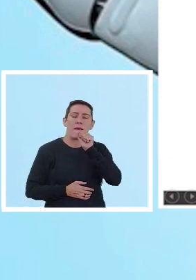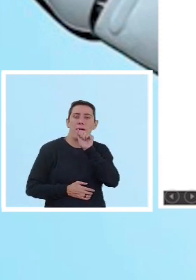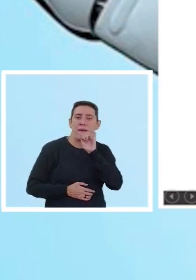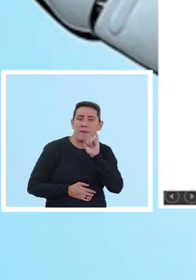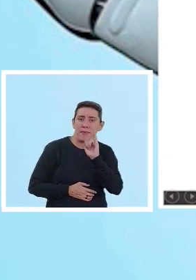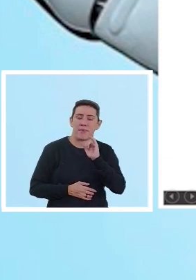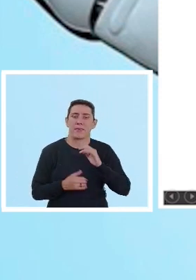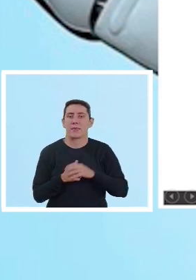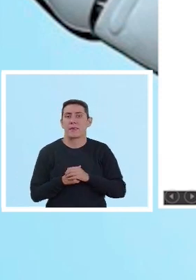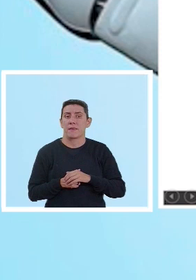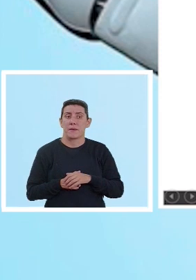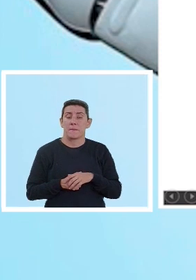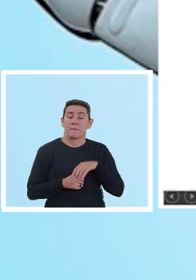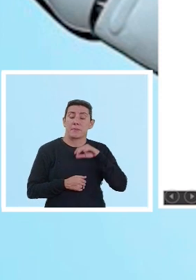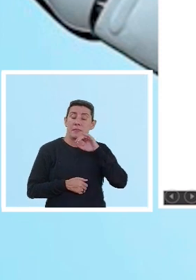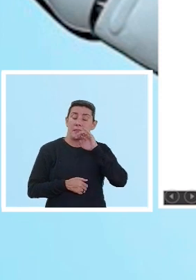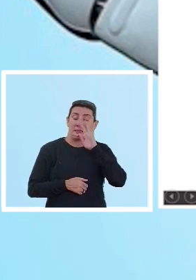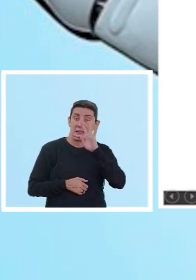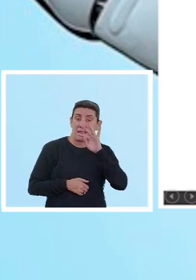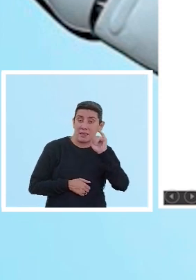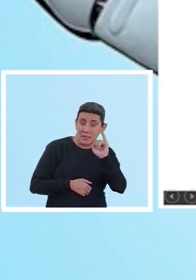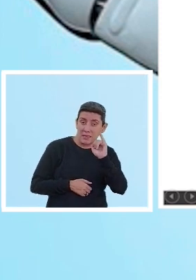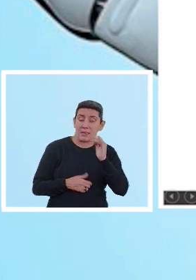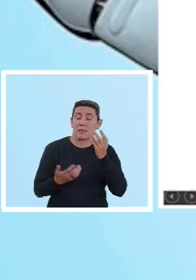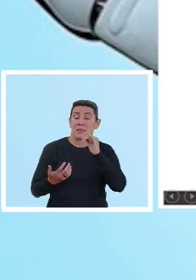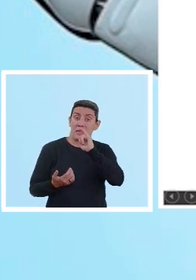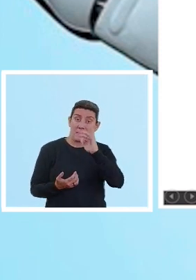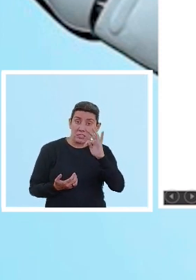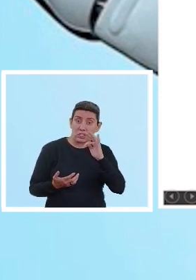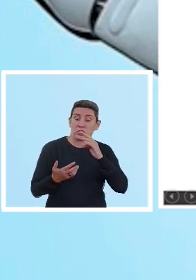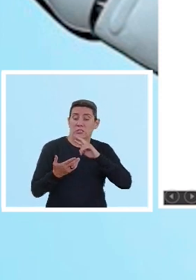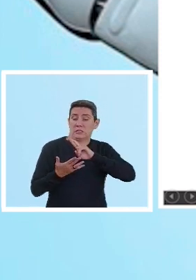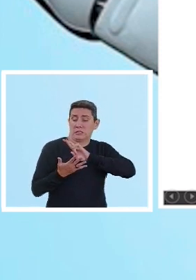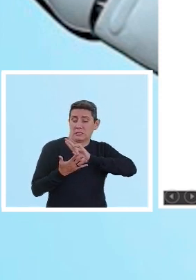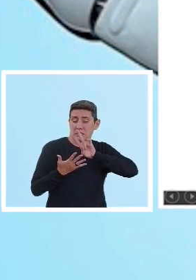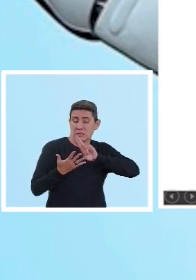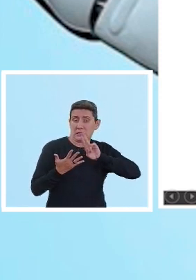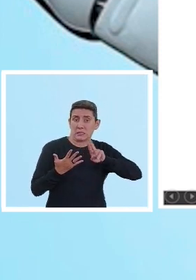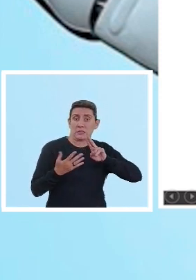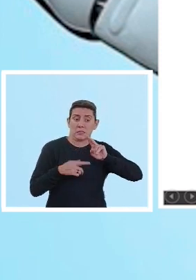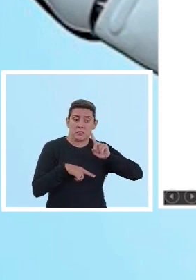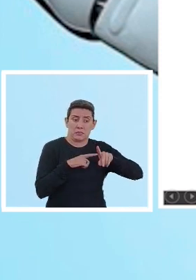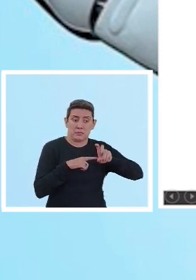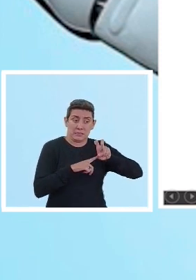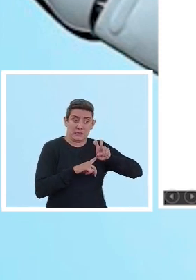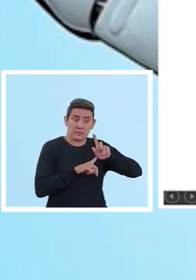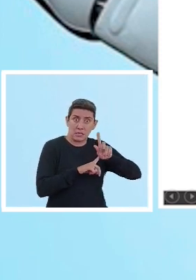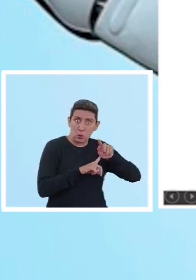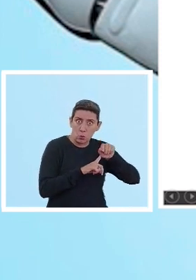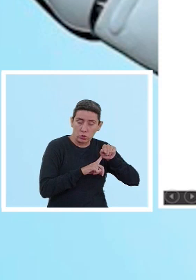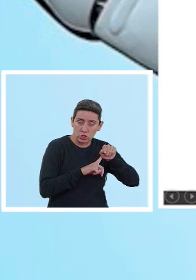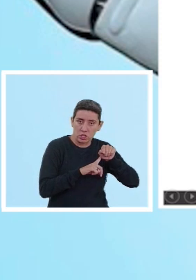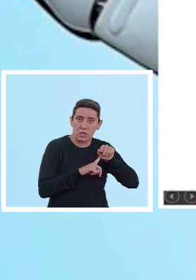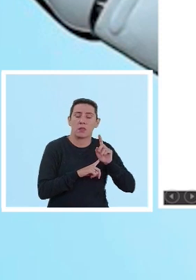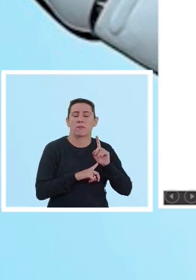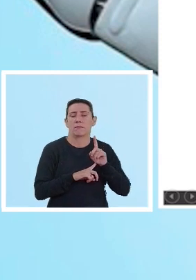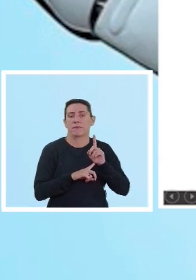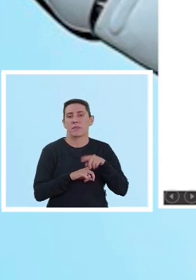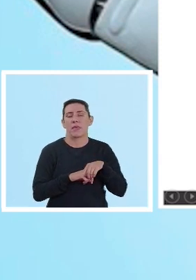gente chega aí essa abertura com 15 G 15 G ele é uma tecnologia que